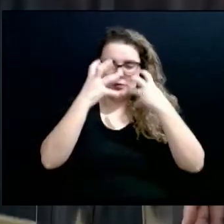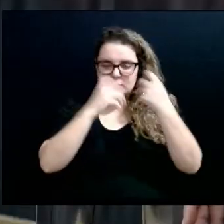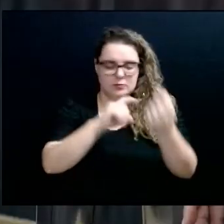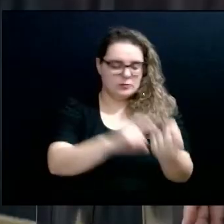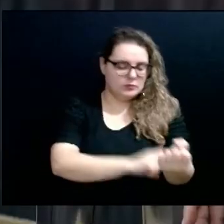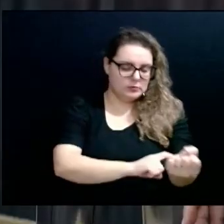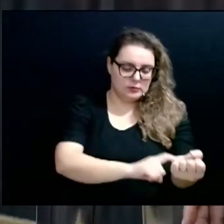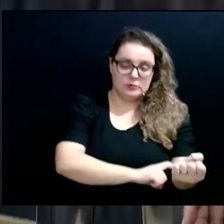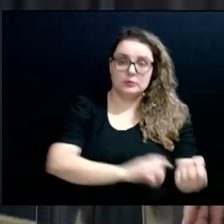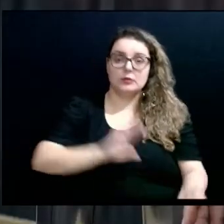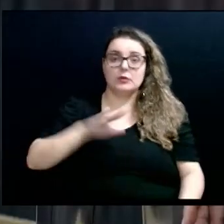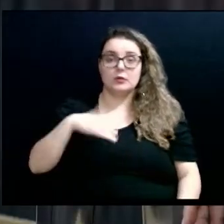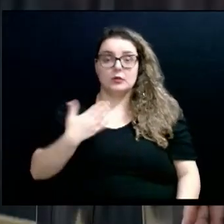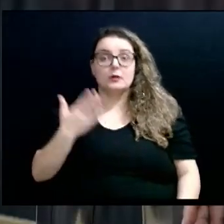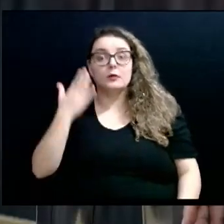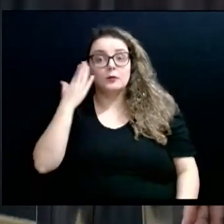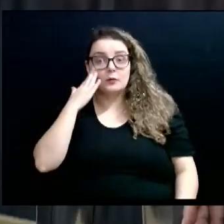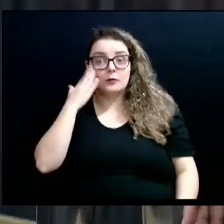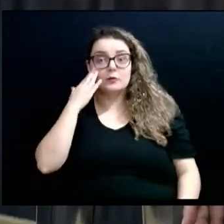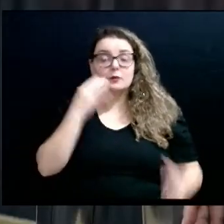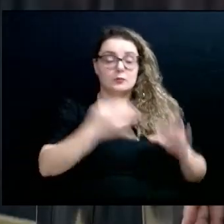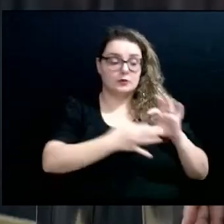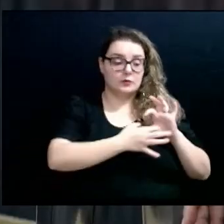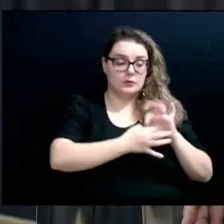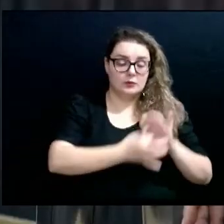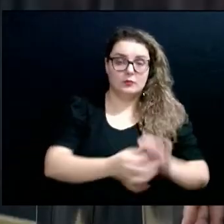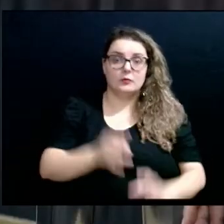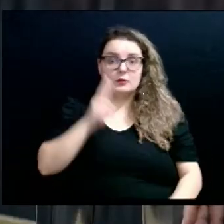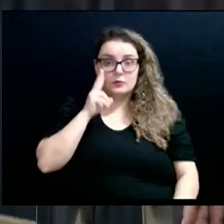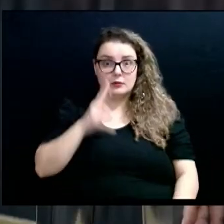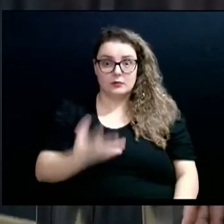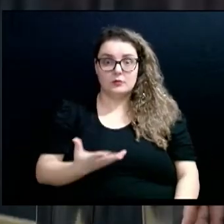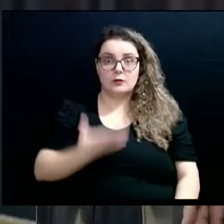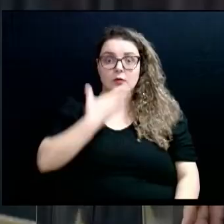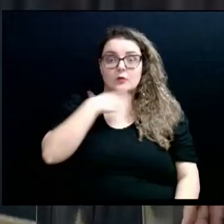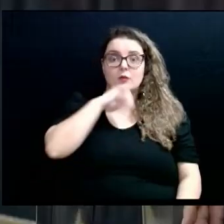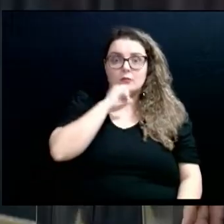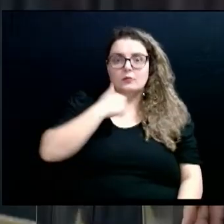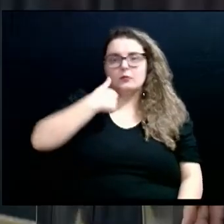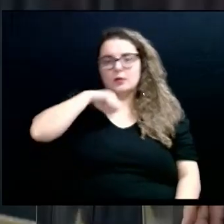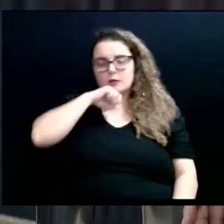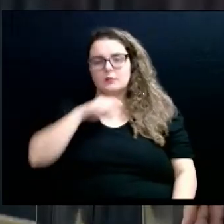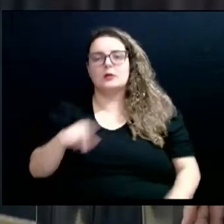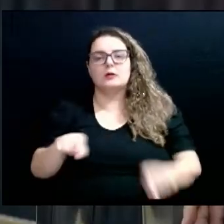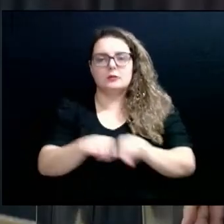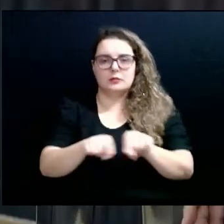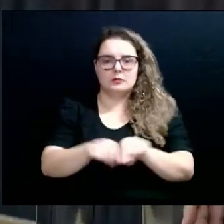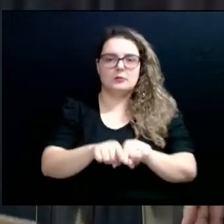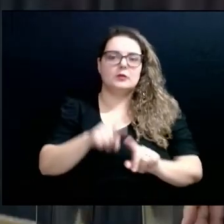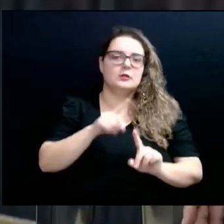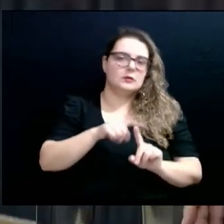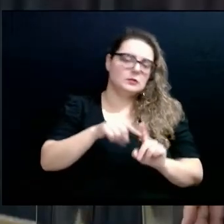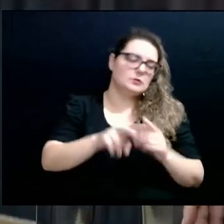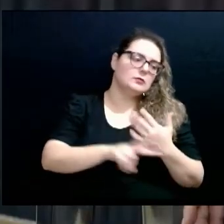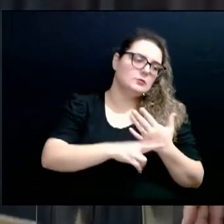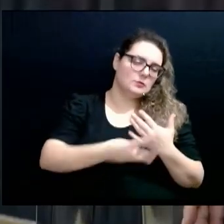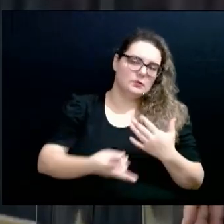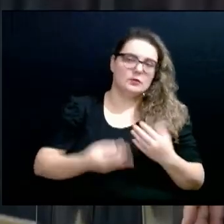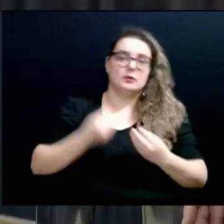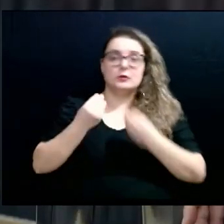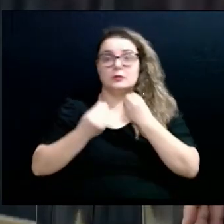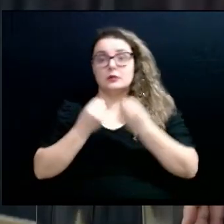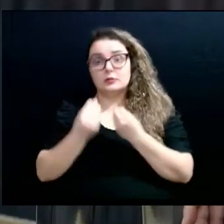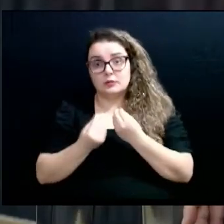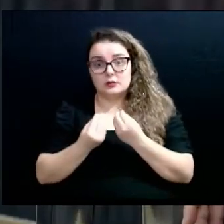você entende o contexto, você vê que o pai ou a mãe também tem esse tipo de reação. Exato. Então, como é que ele vai ensinar